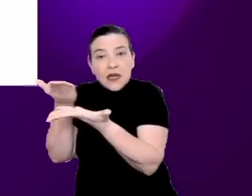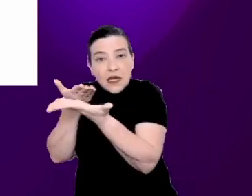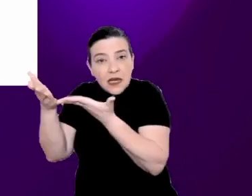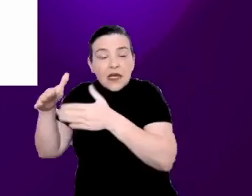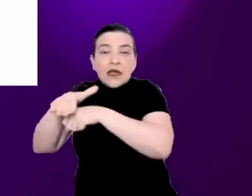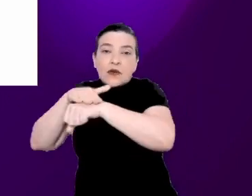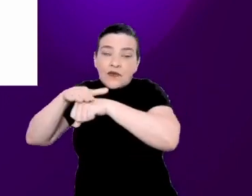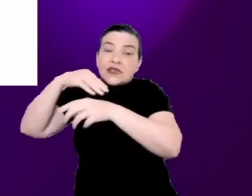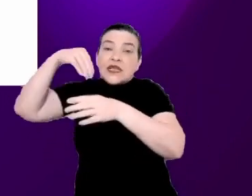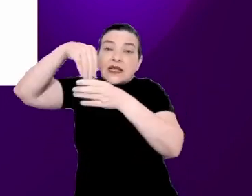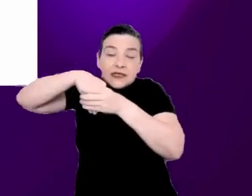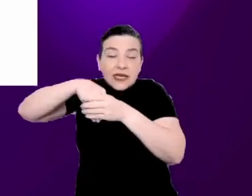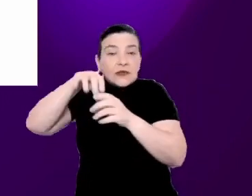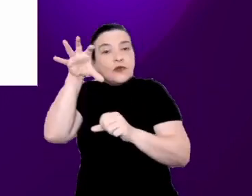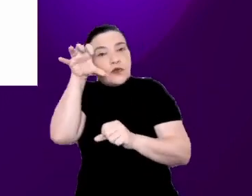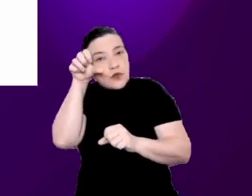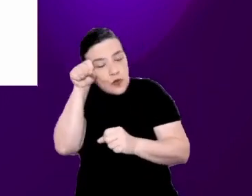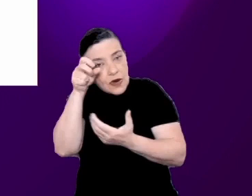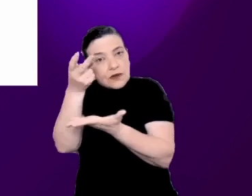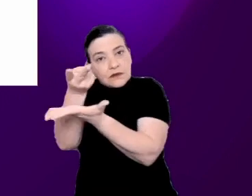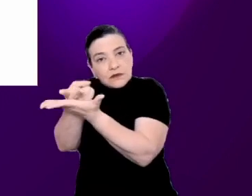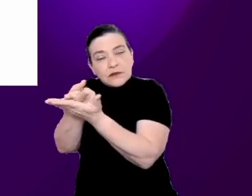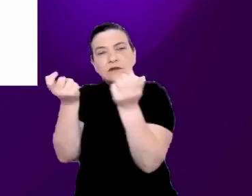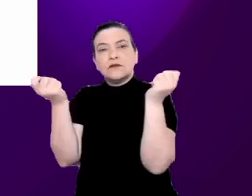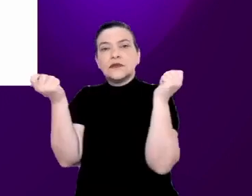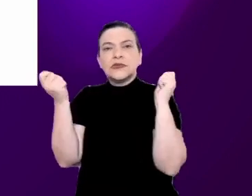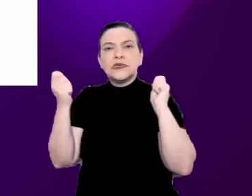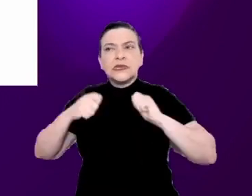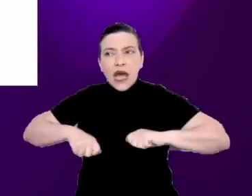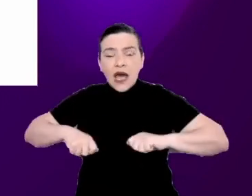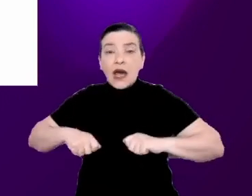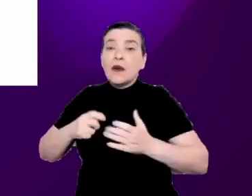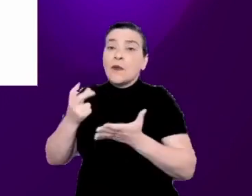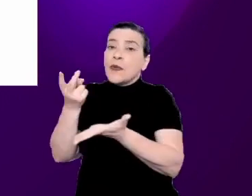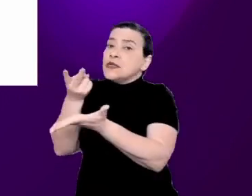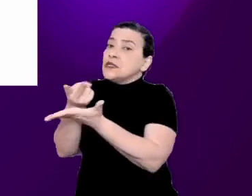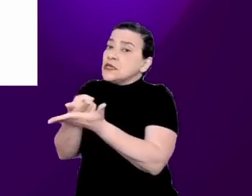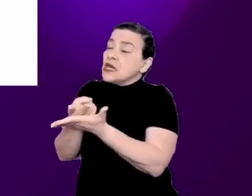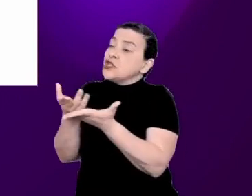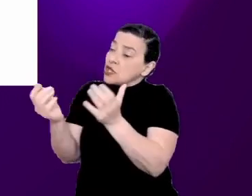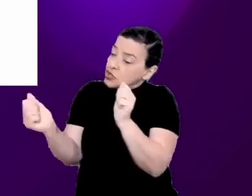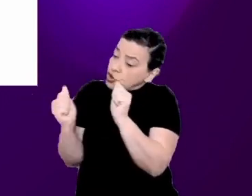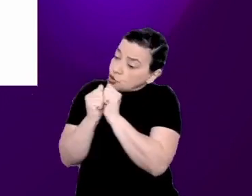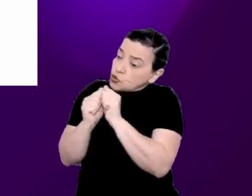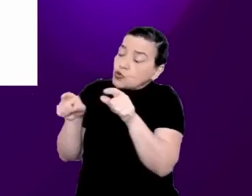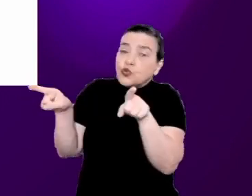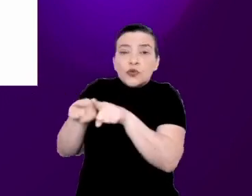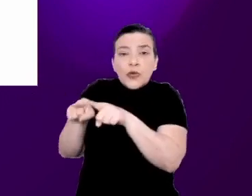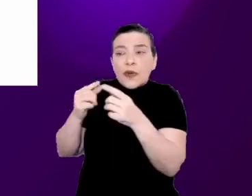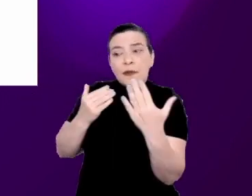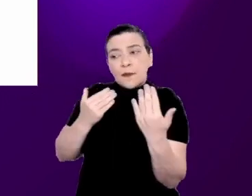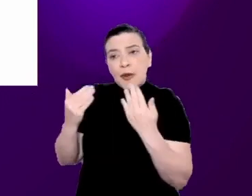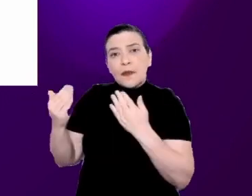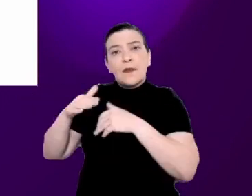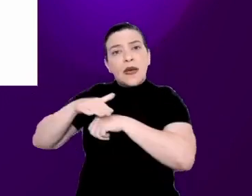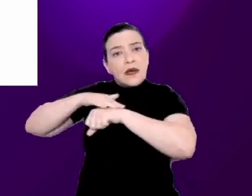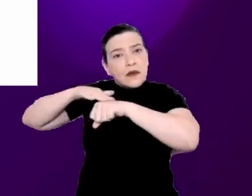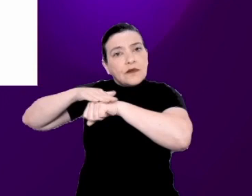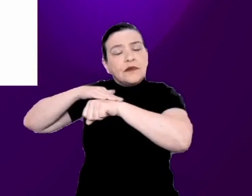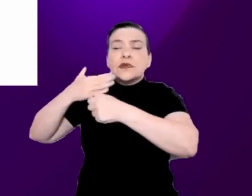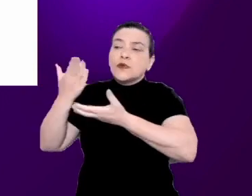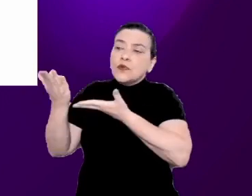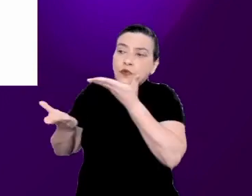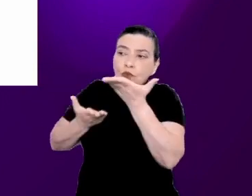gente tem a possibilidade de colocar o paciente como participante do cuidado